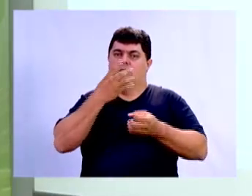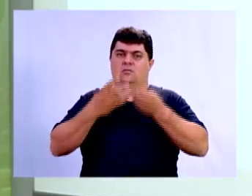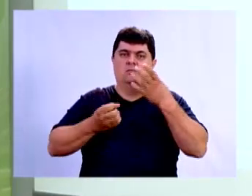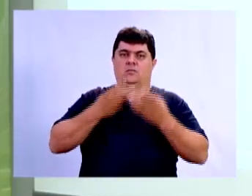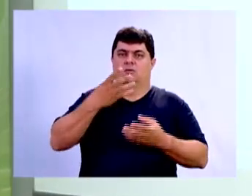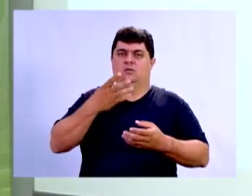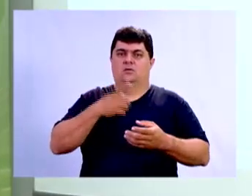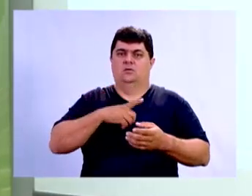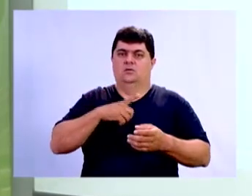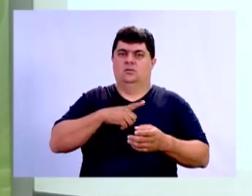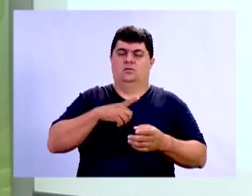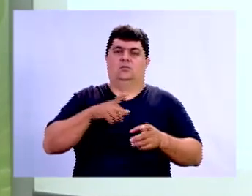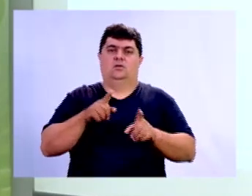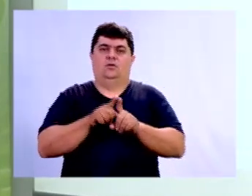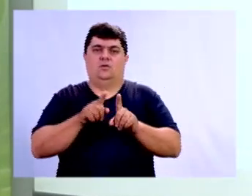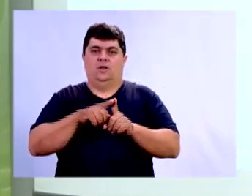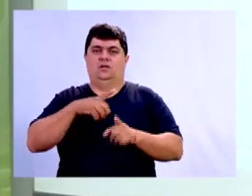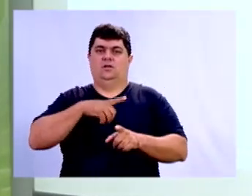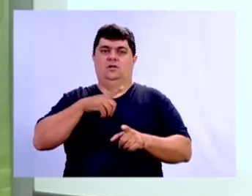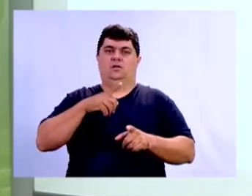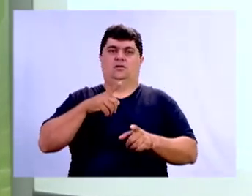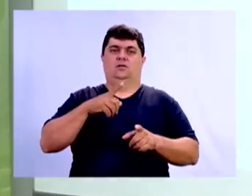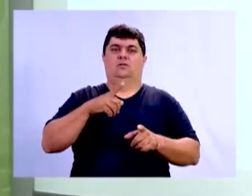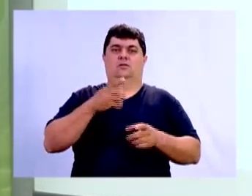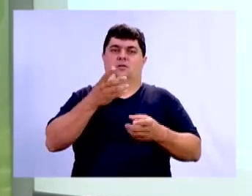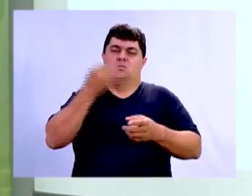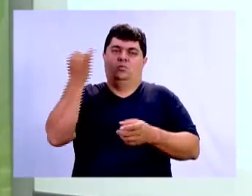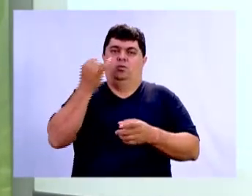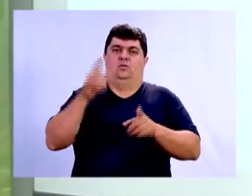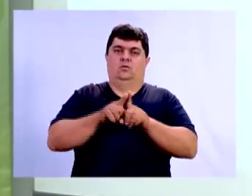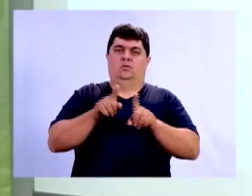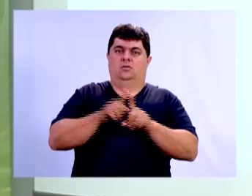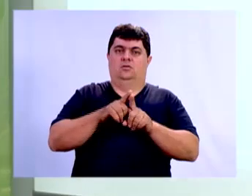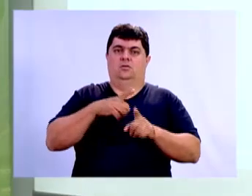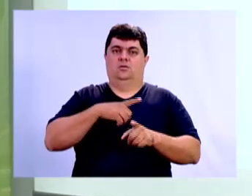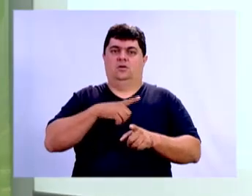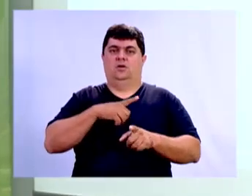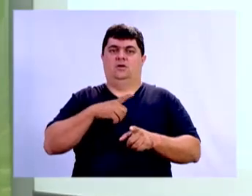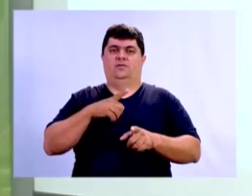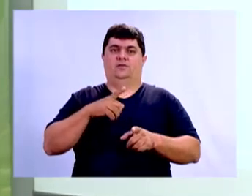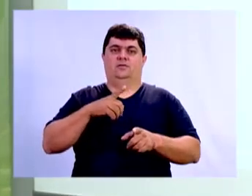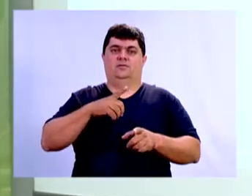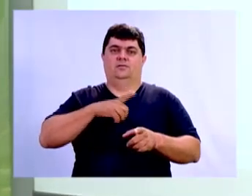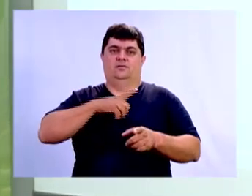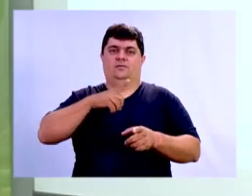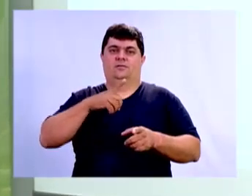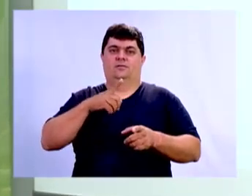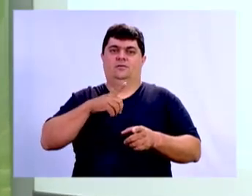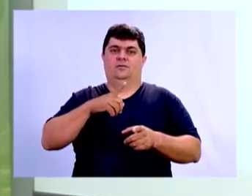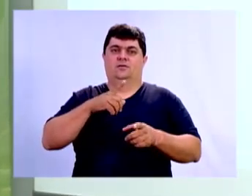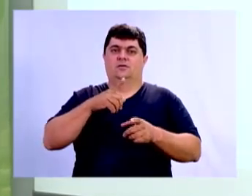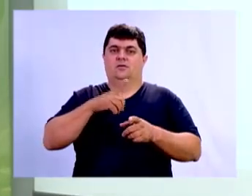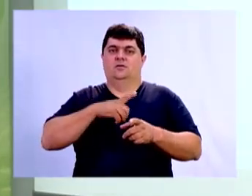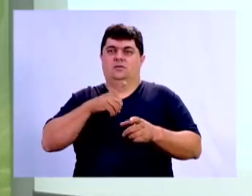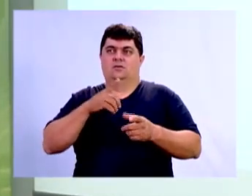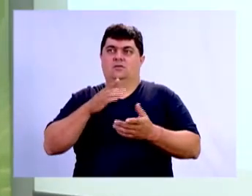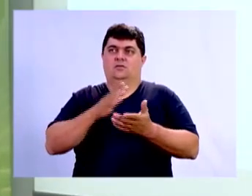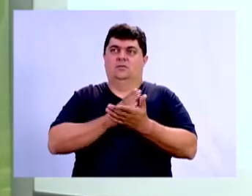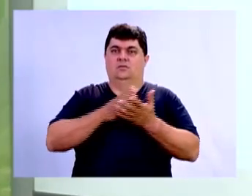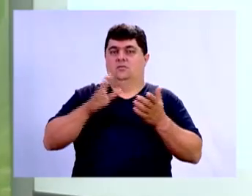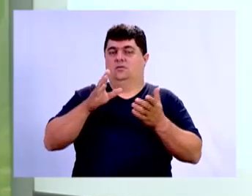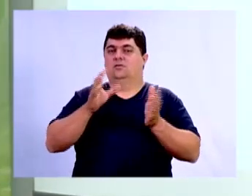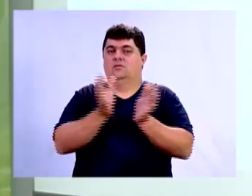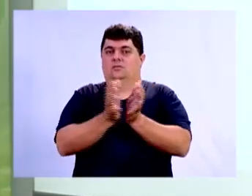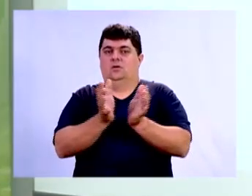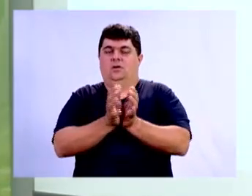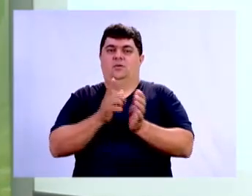que é a base importante, um conceito importantíssimo para a programação, né? Vocês já viram uma parte dessa questão de